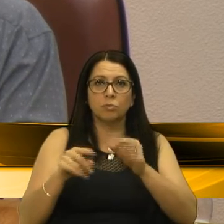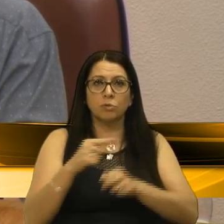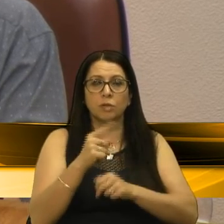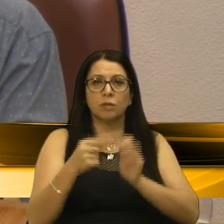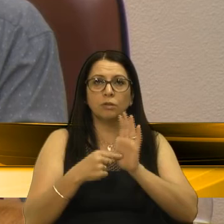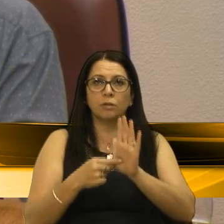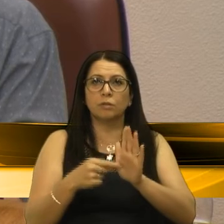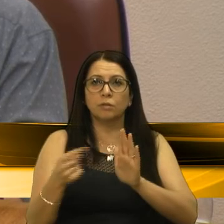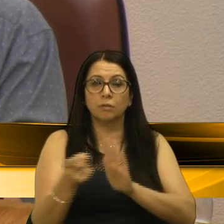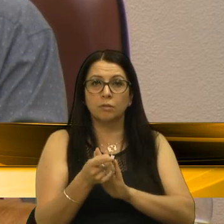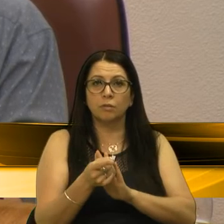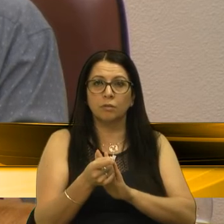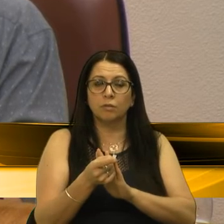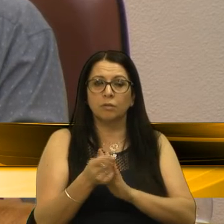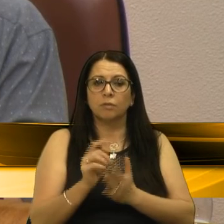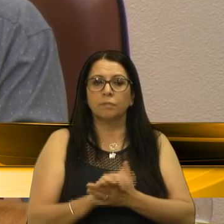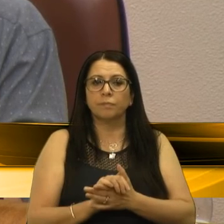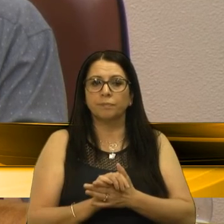causa.